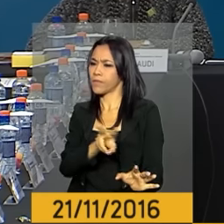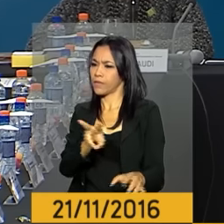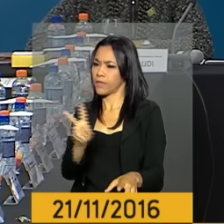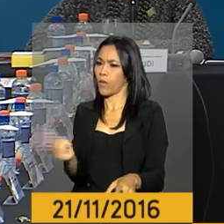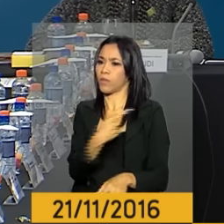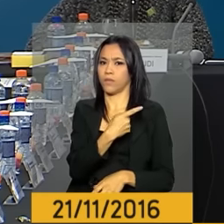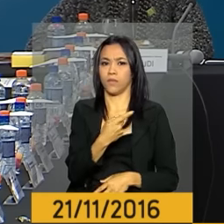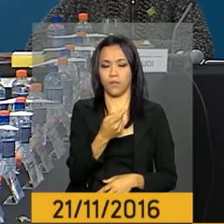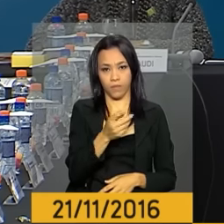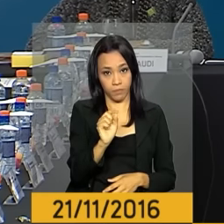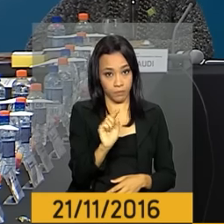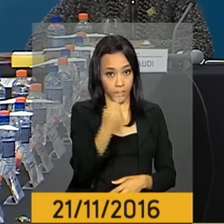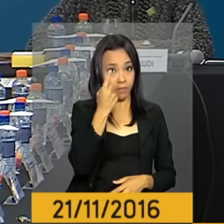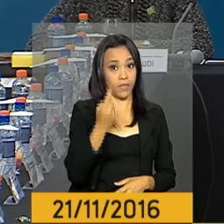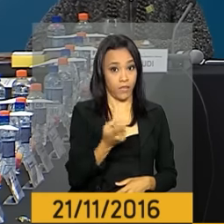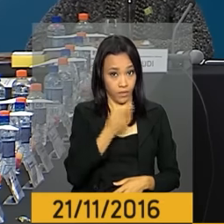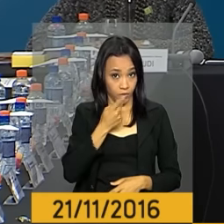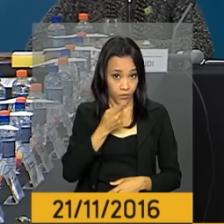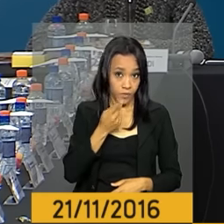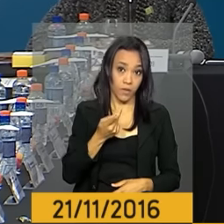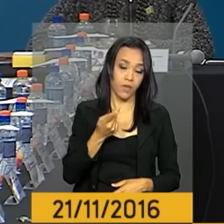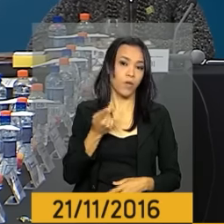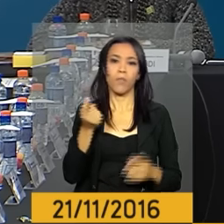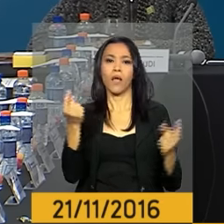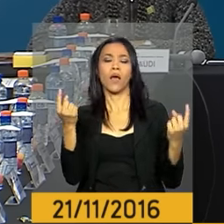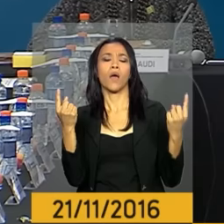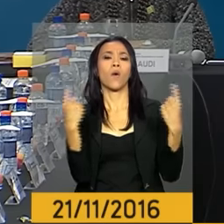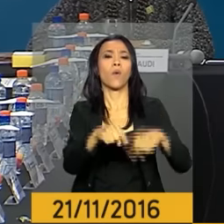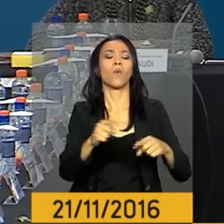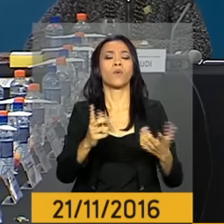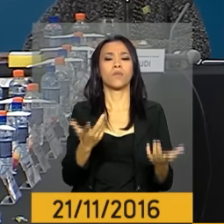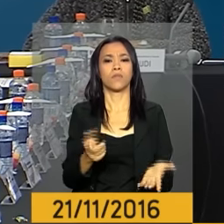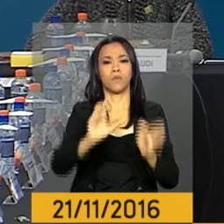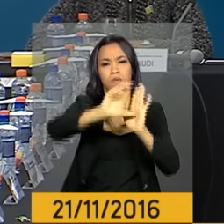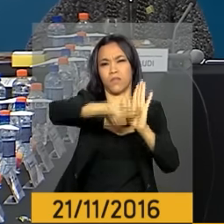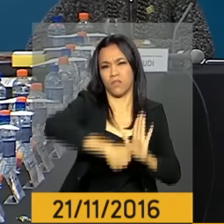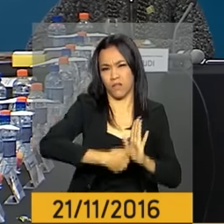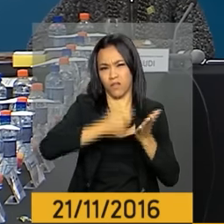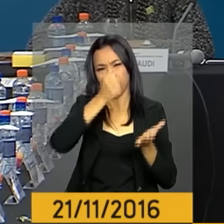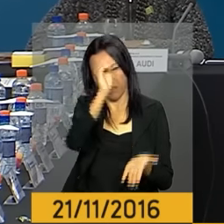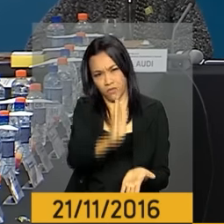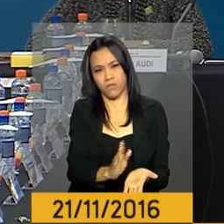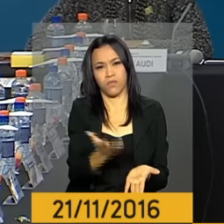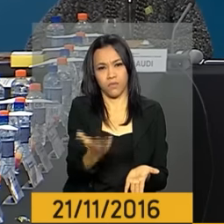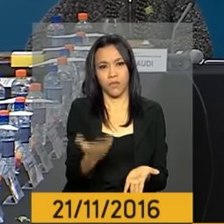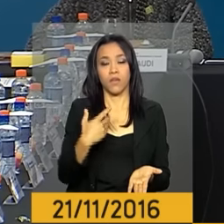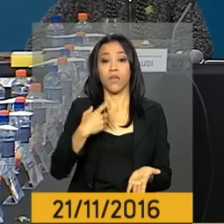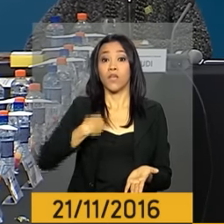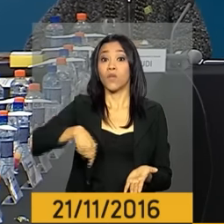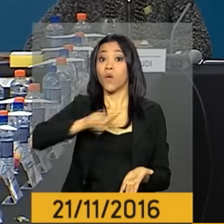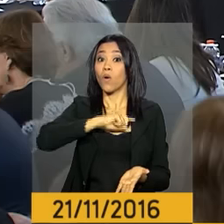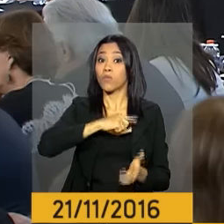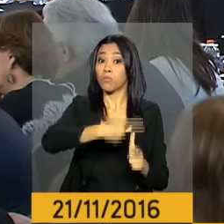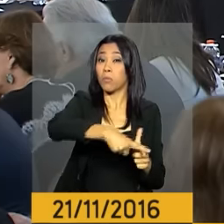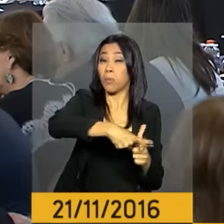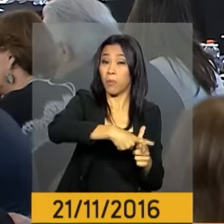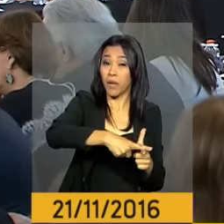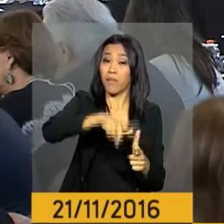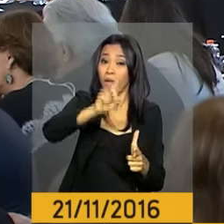primeira afirmação nesse tópico para combate da recessão é que nossa crise é de natureza